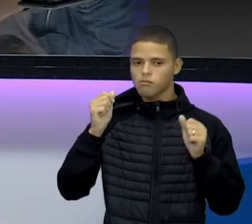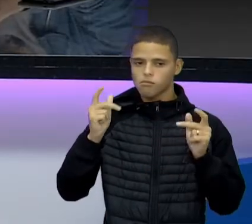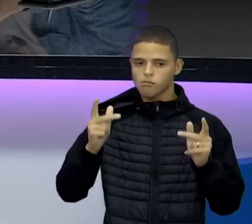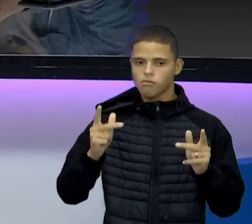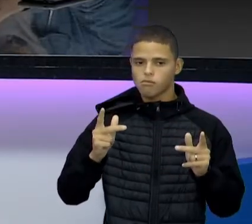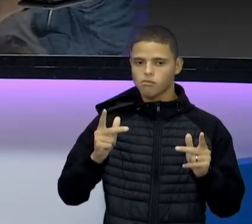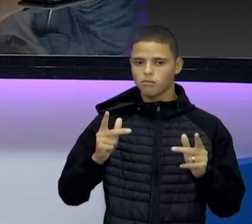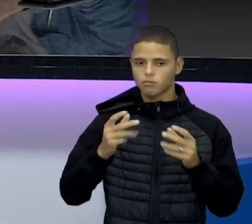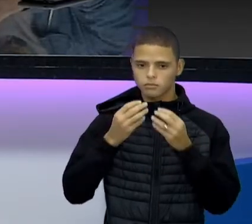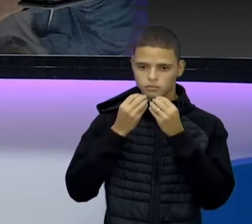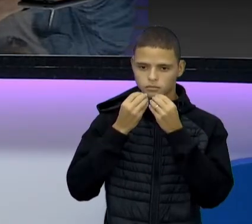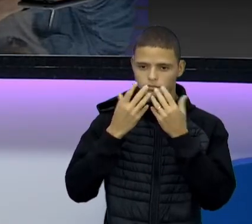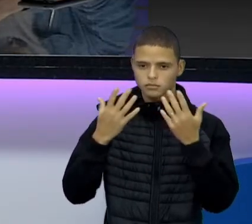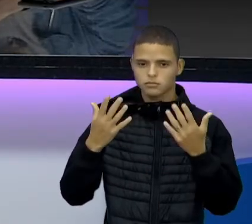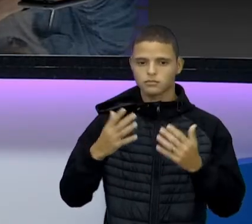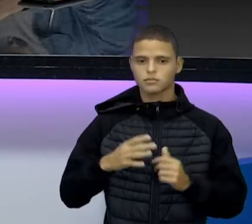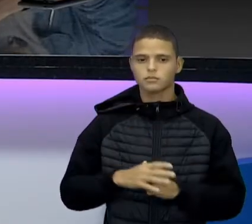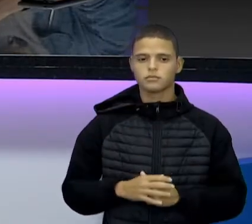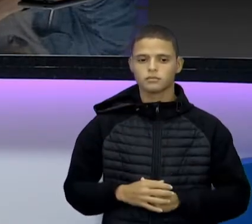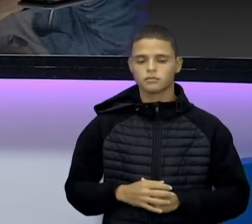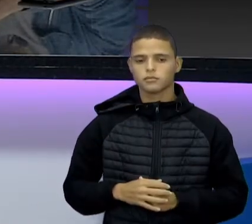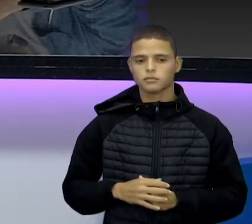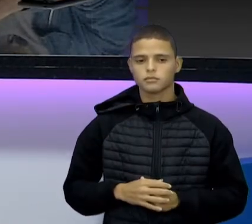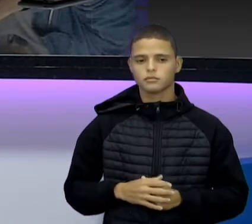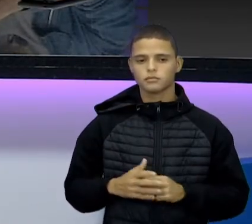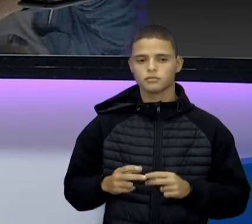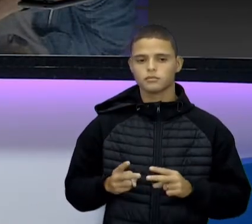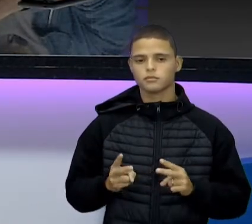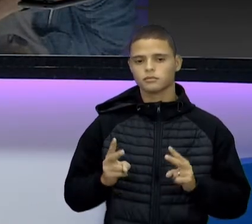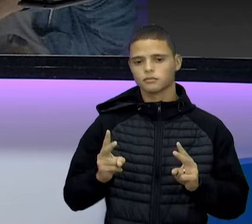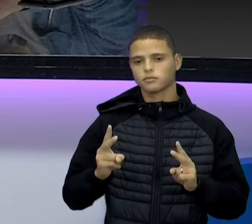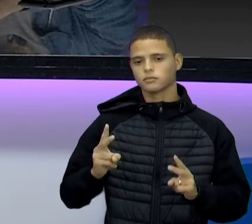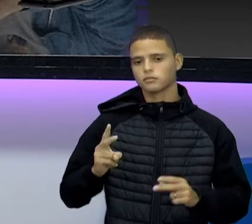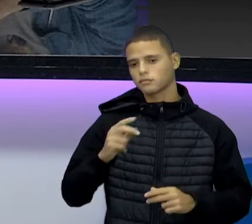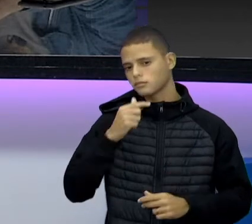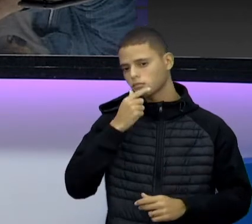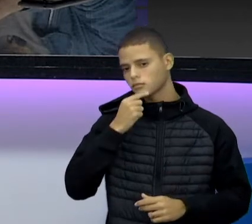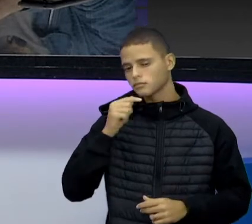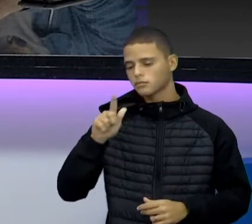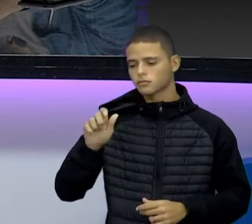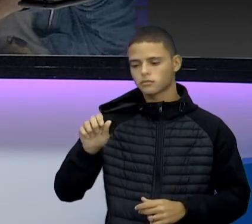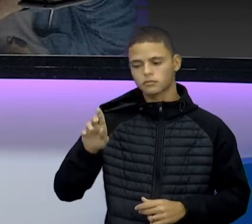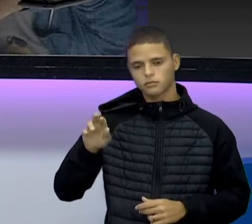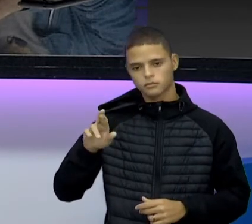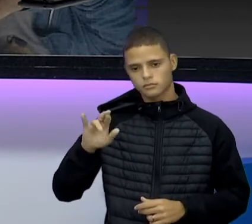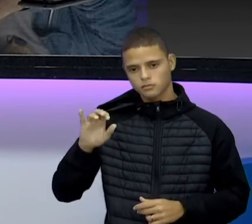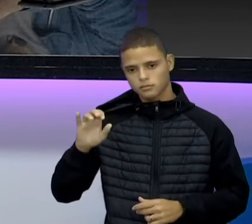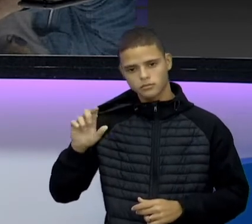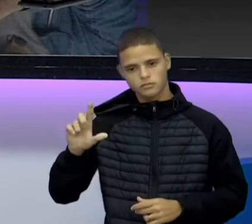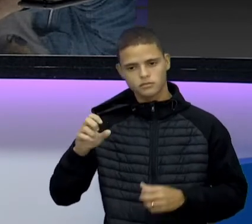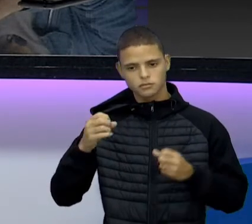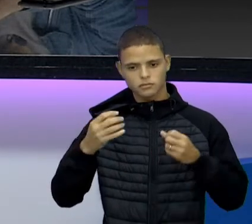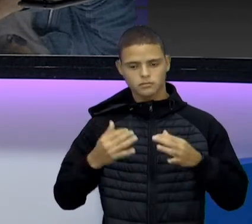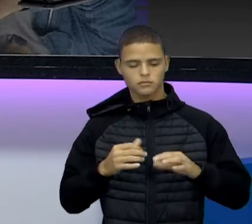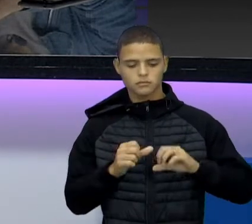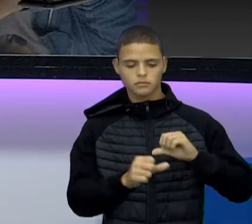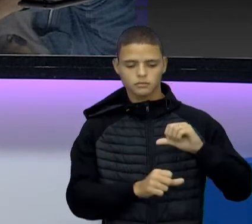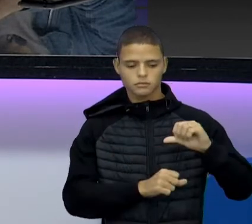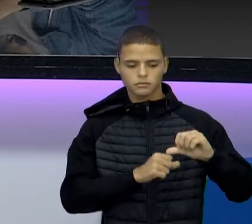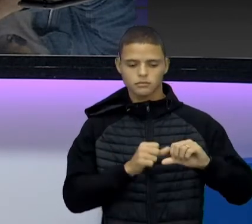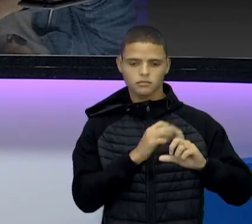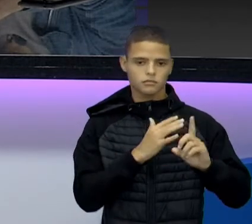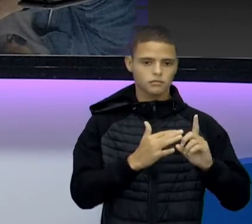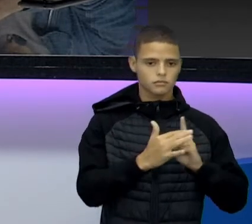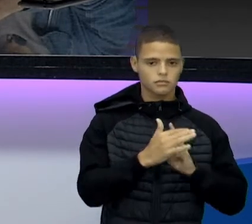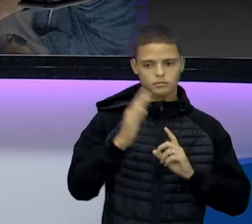Sim. Boa, sim. E continuando, ó, o Gabriel fala assim, a transformação social vivida pelo Brasil